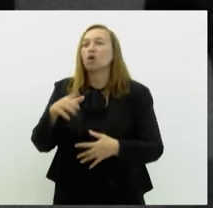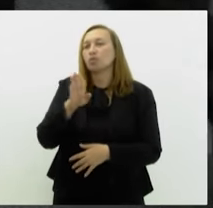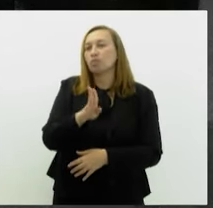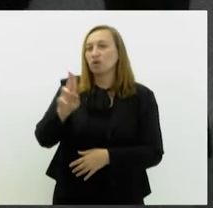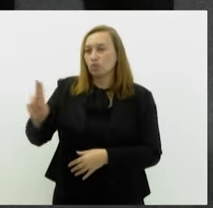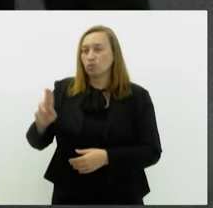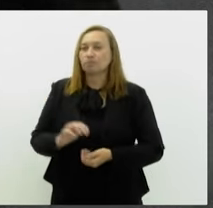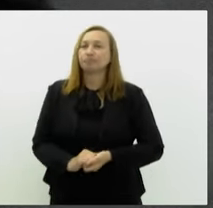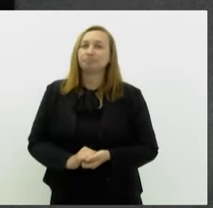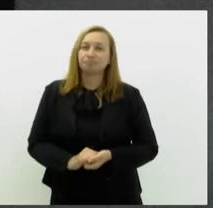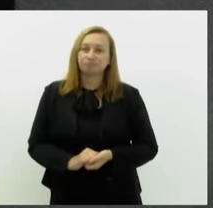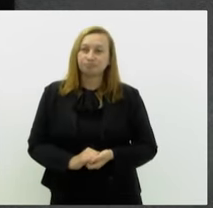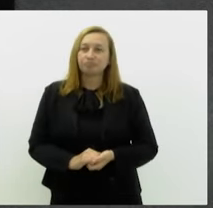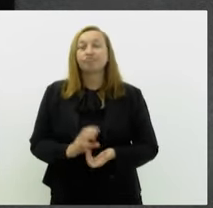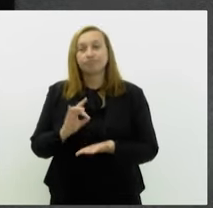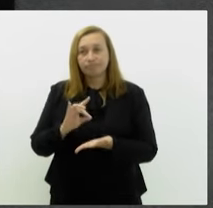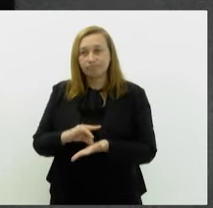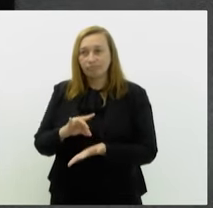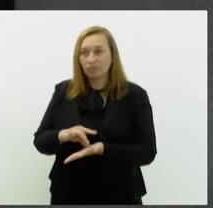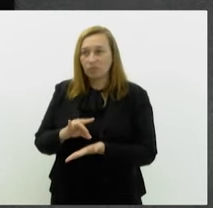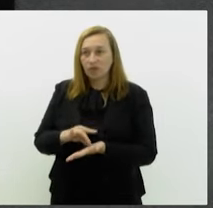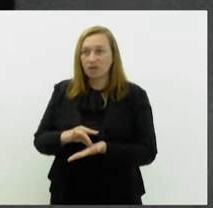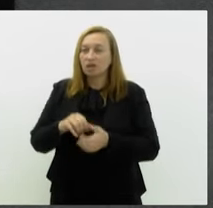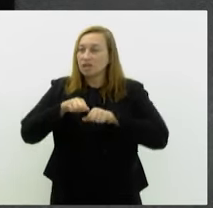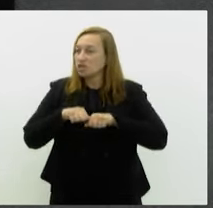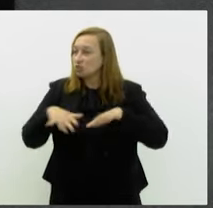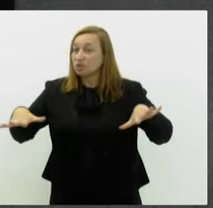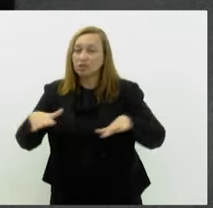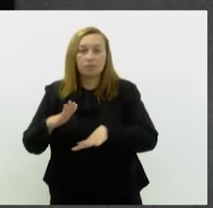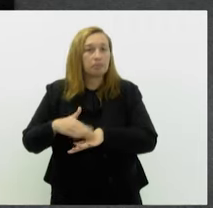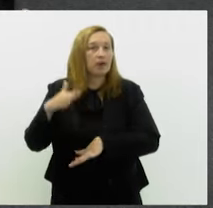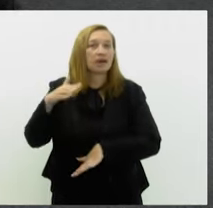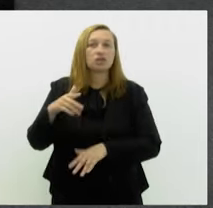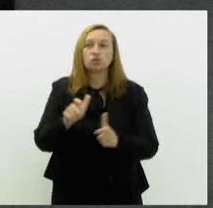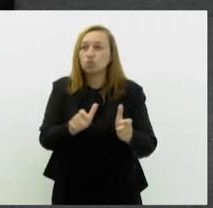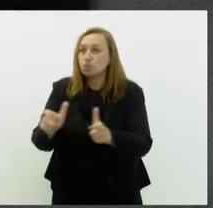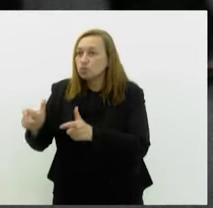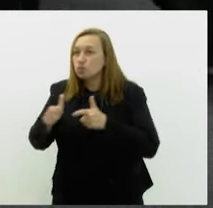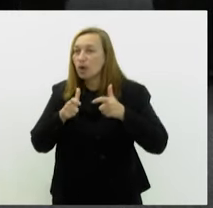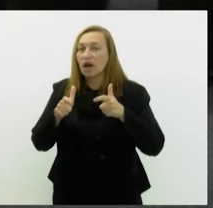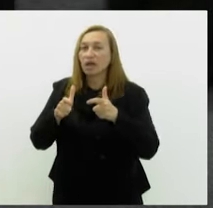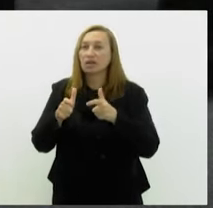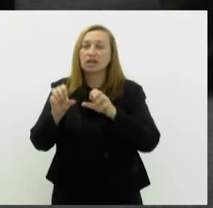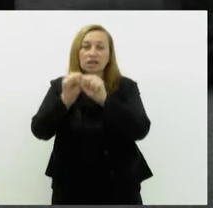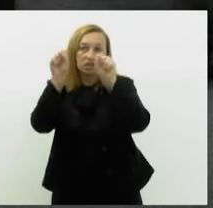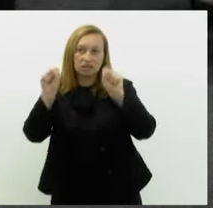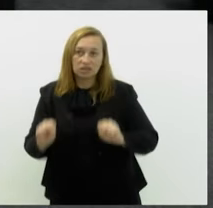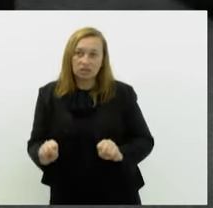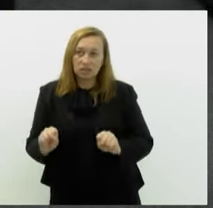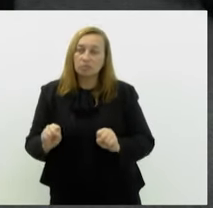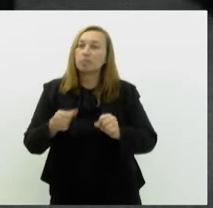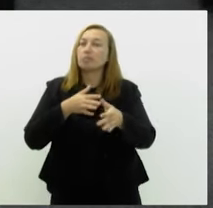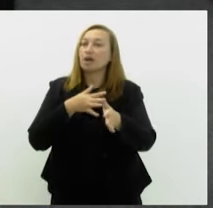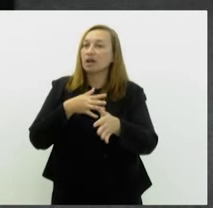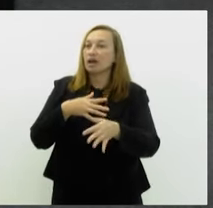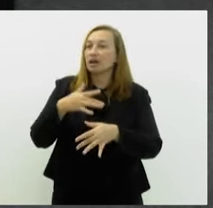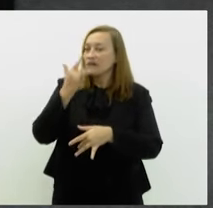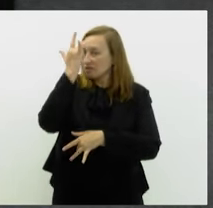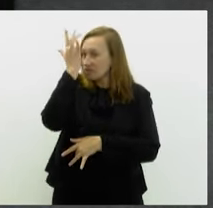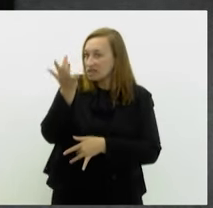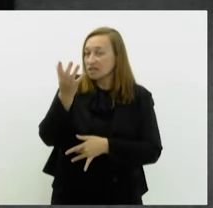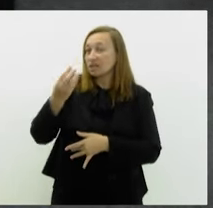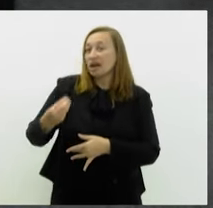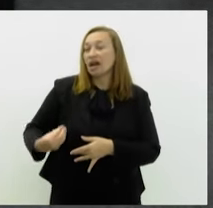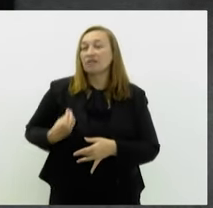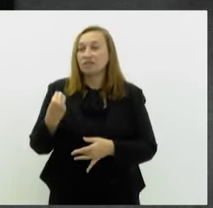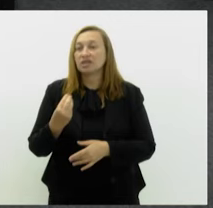único, né? Na verdade, a gente deveria expandir mais ainda esse sistema para facilitar que as